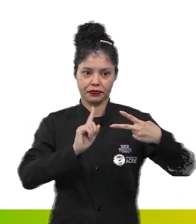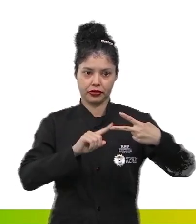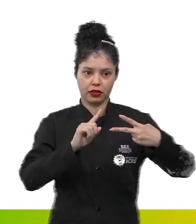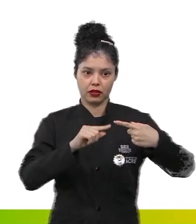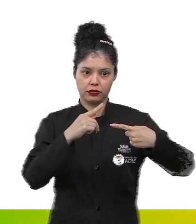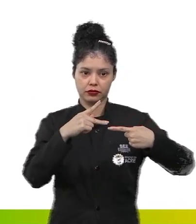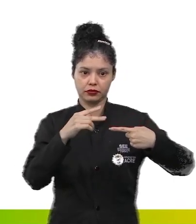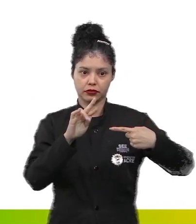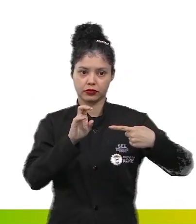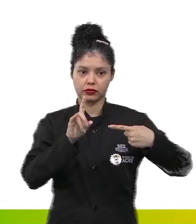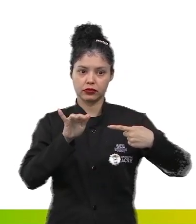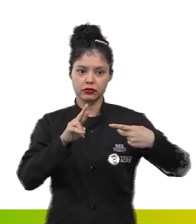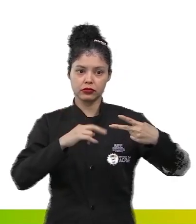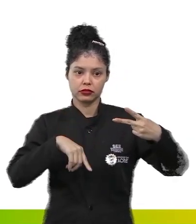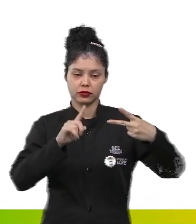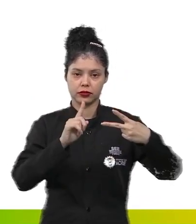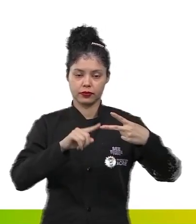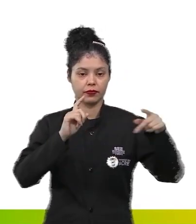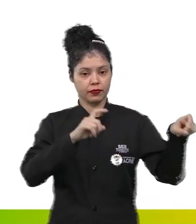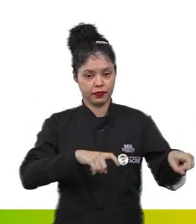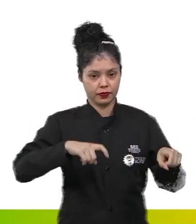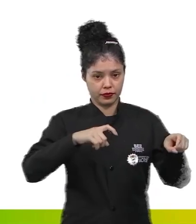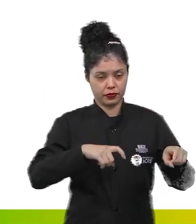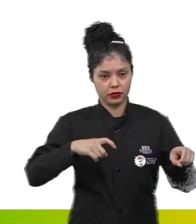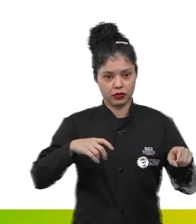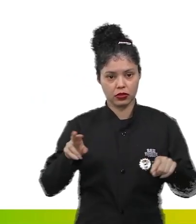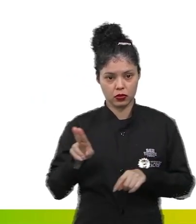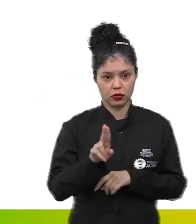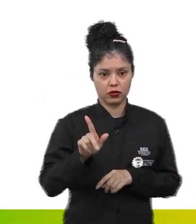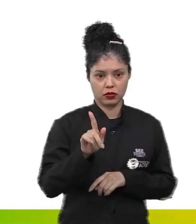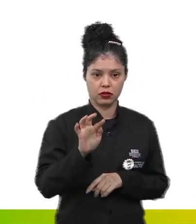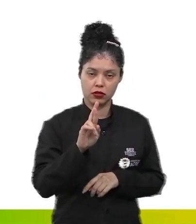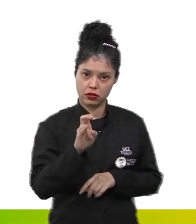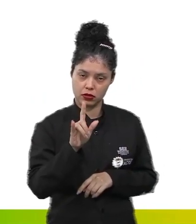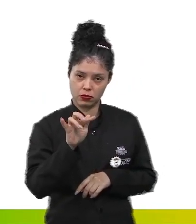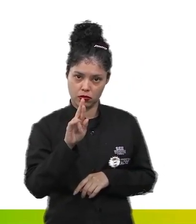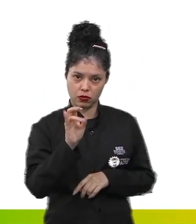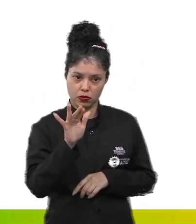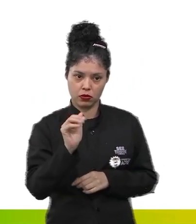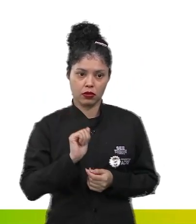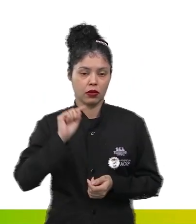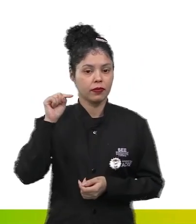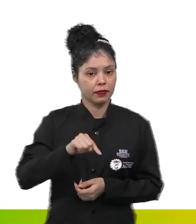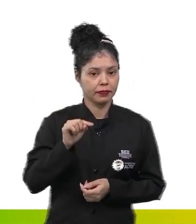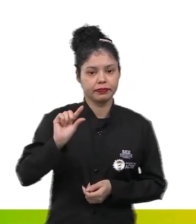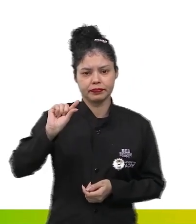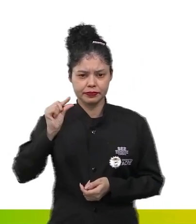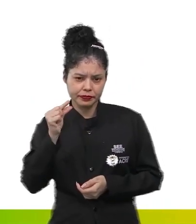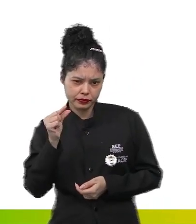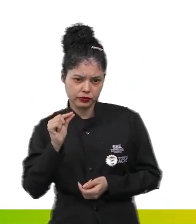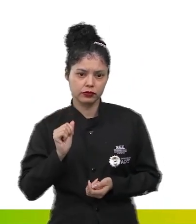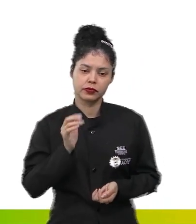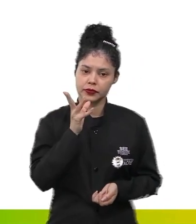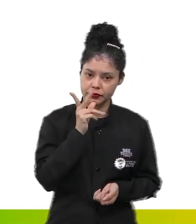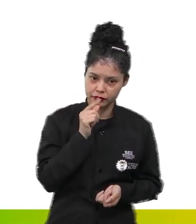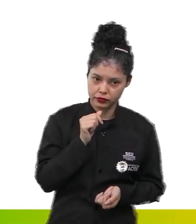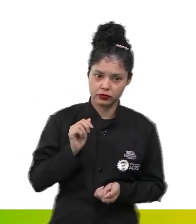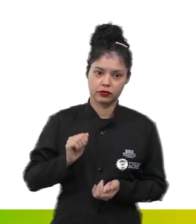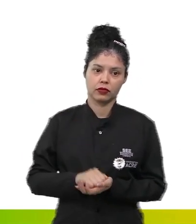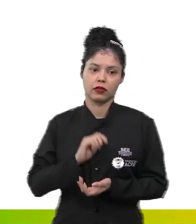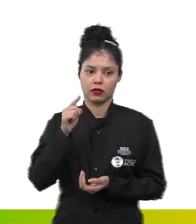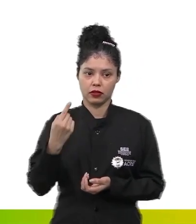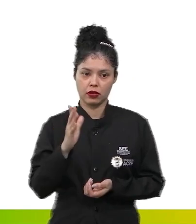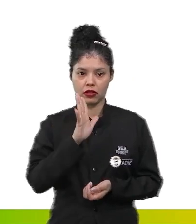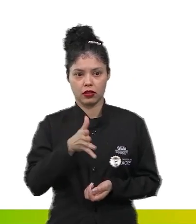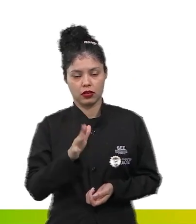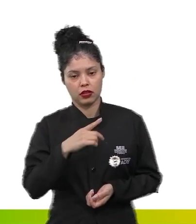intitulamos poceiros, e fazendeiros, que nós intitulamos grileiros. É aqui um pouco demorado. O poceiro é aquele